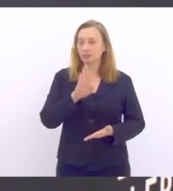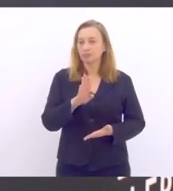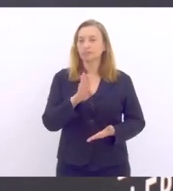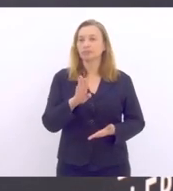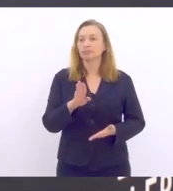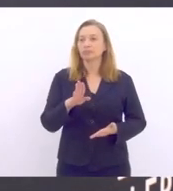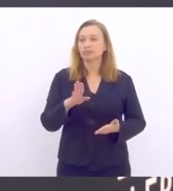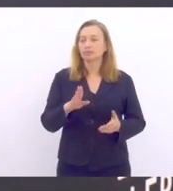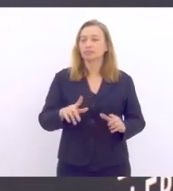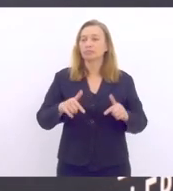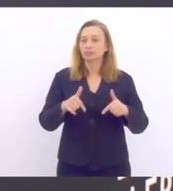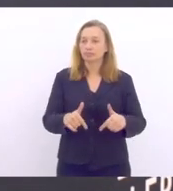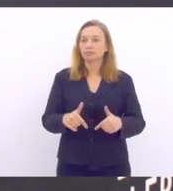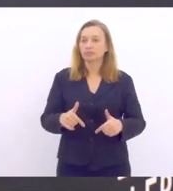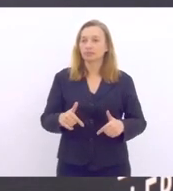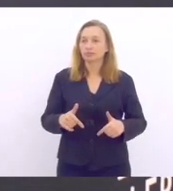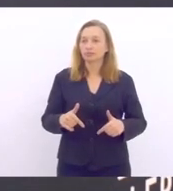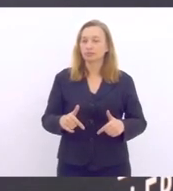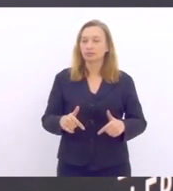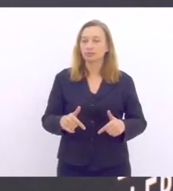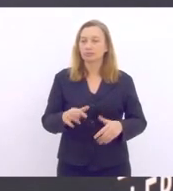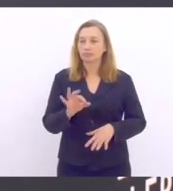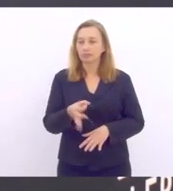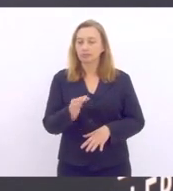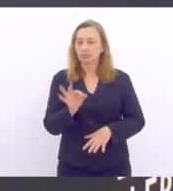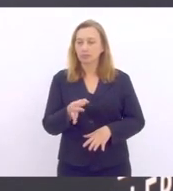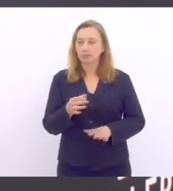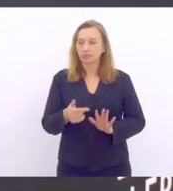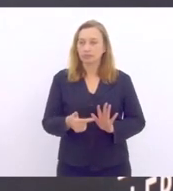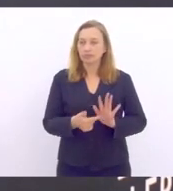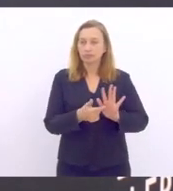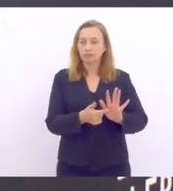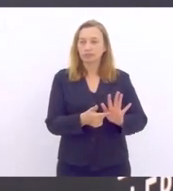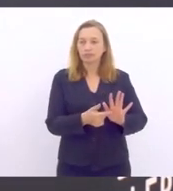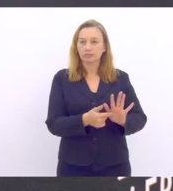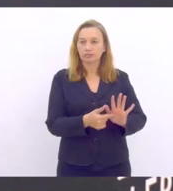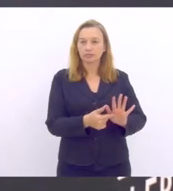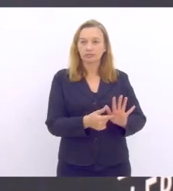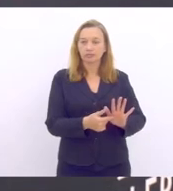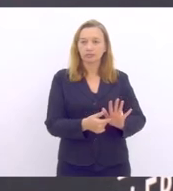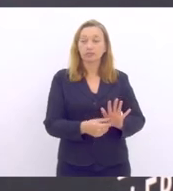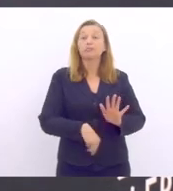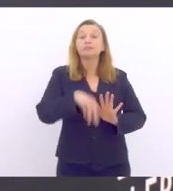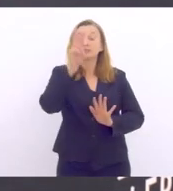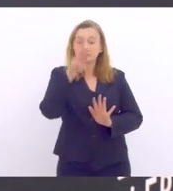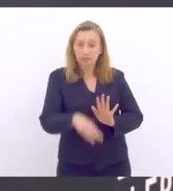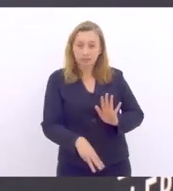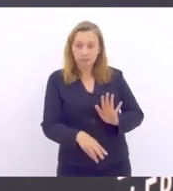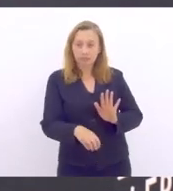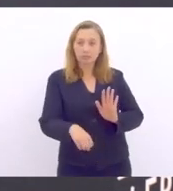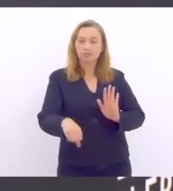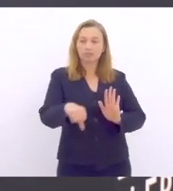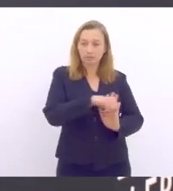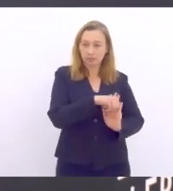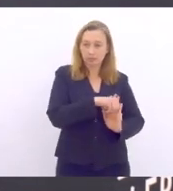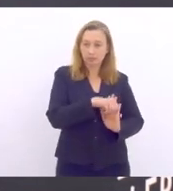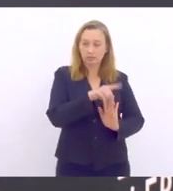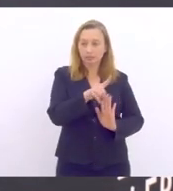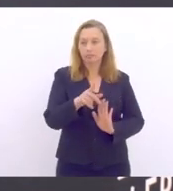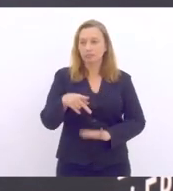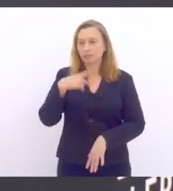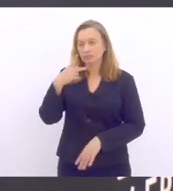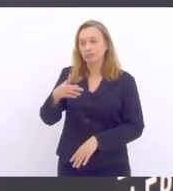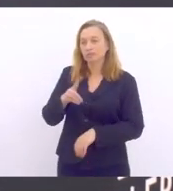práticas e identificar os principais infratores. Isso vai numa linha que foi levantada tanto pelo